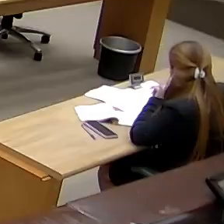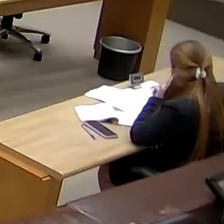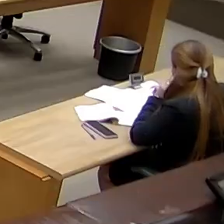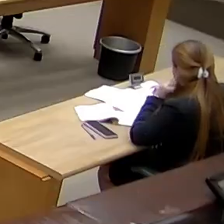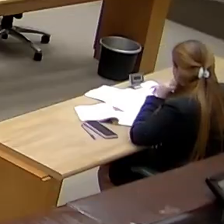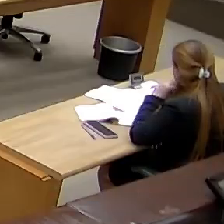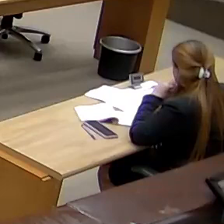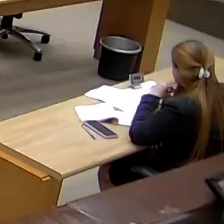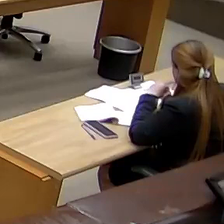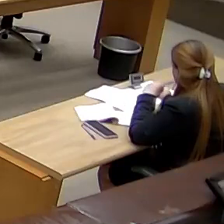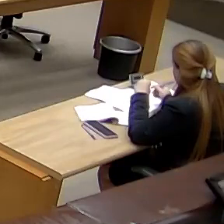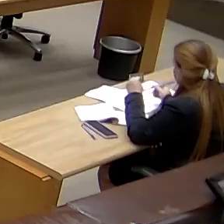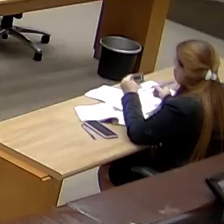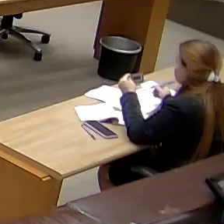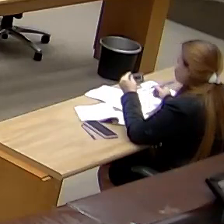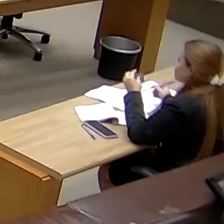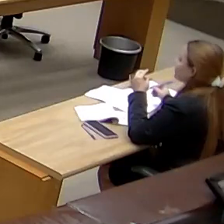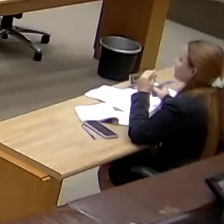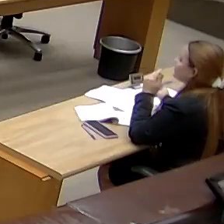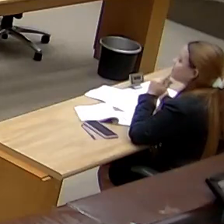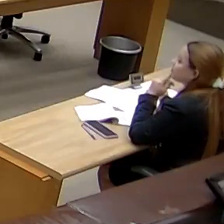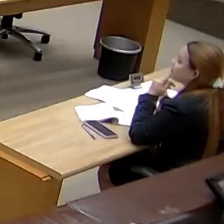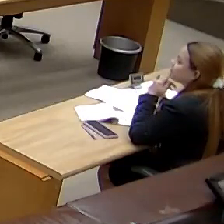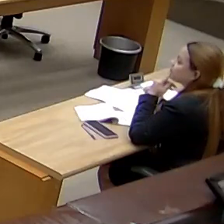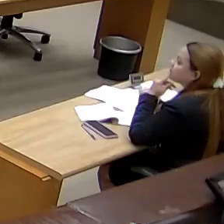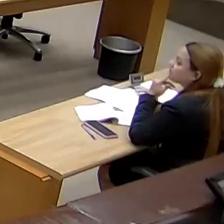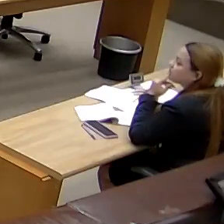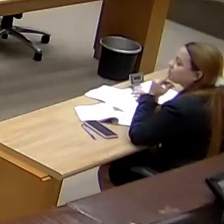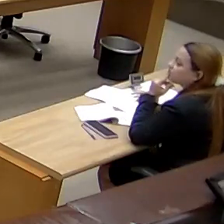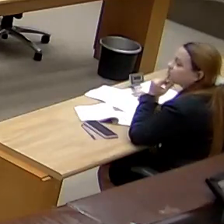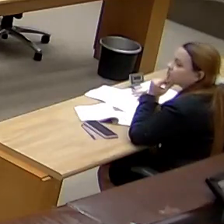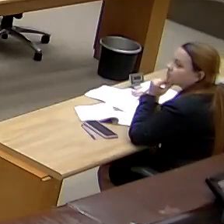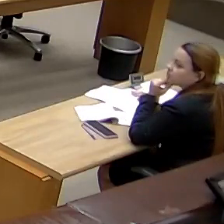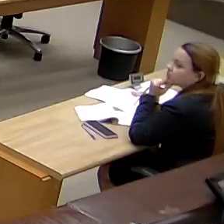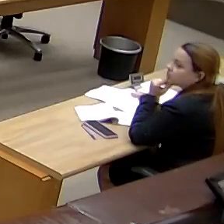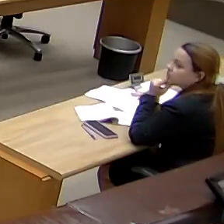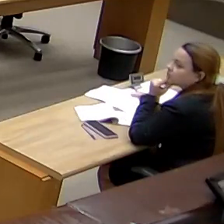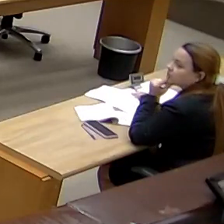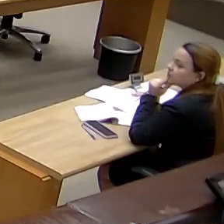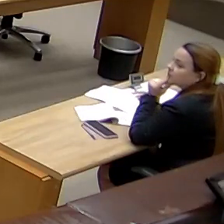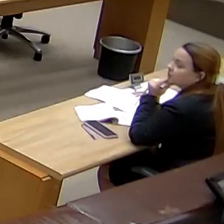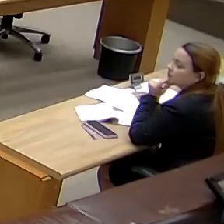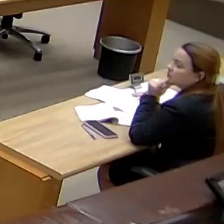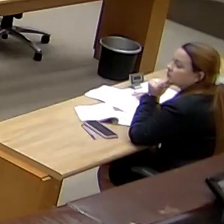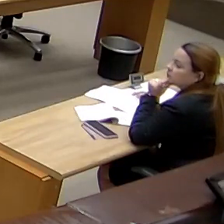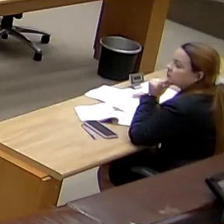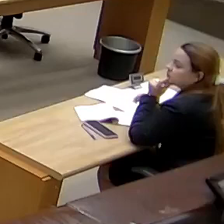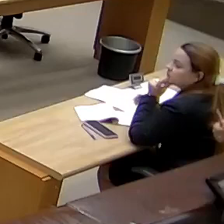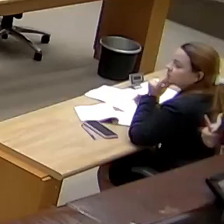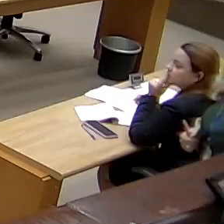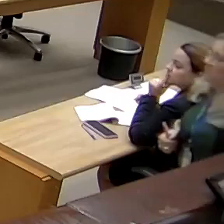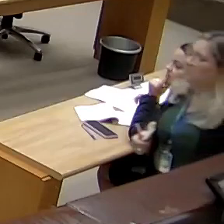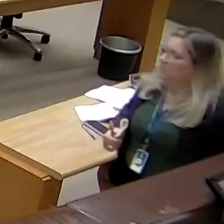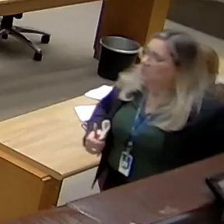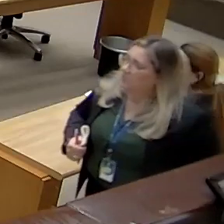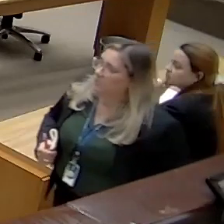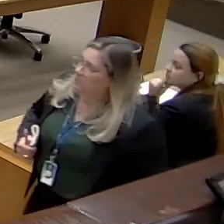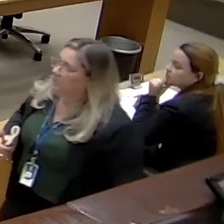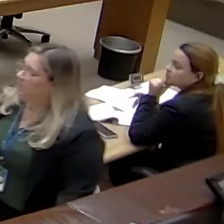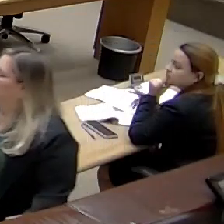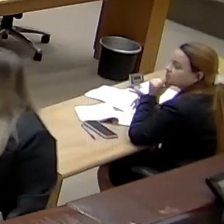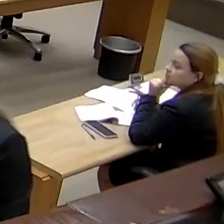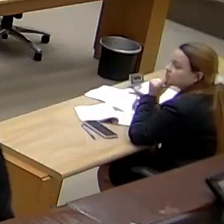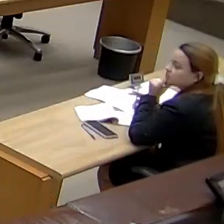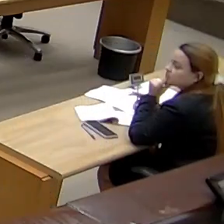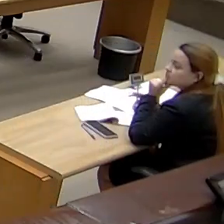na frente para que ele possa apontar, né, e ajudar na comunicação. Então, esse é um pequeno detalhe do que eles vivenciam no dia